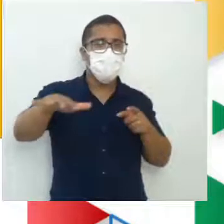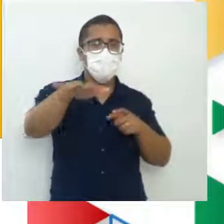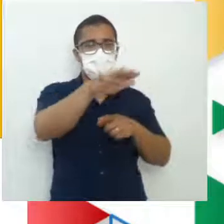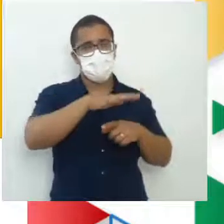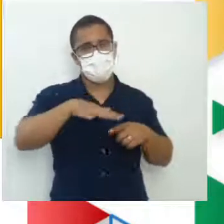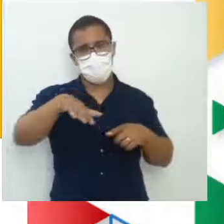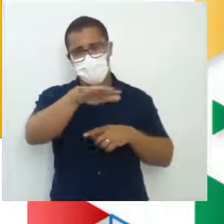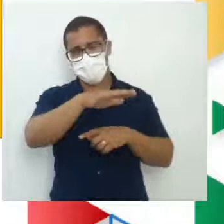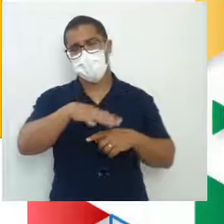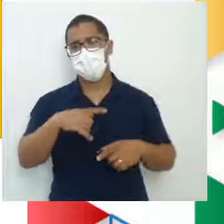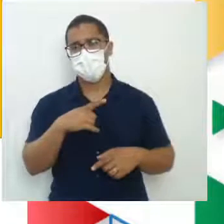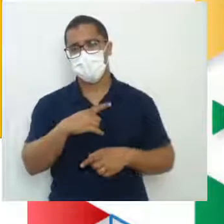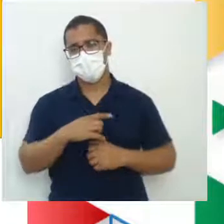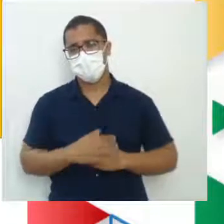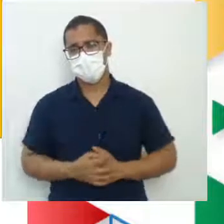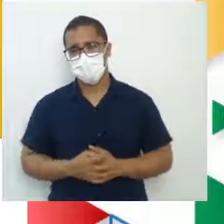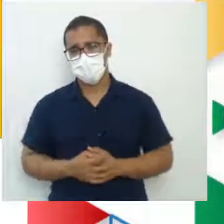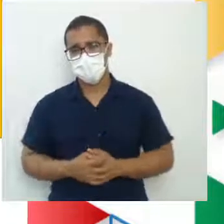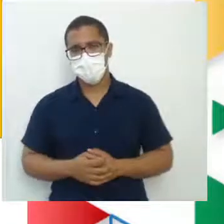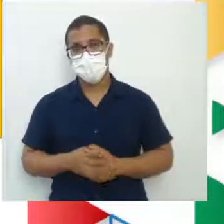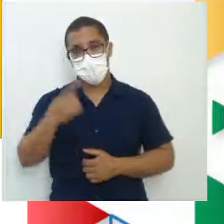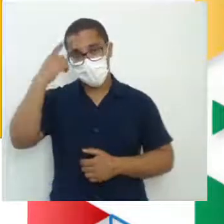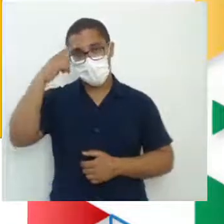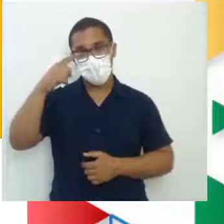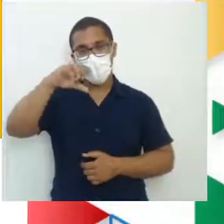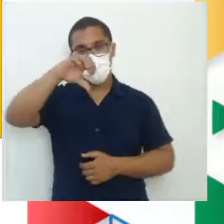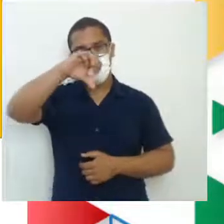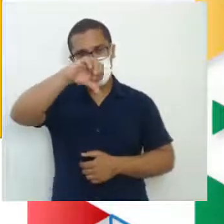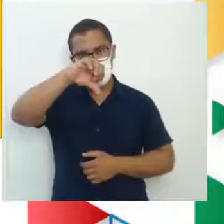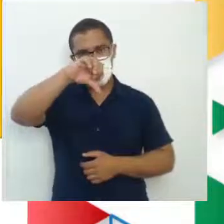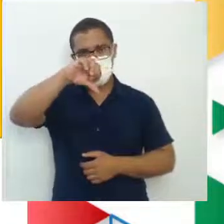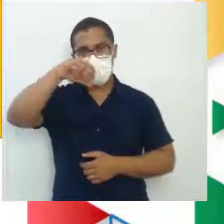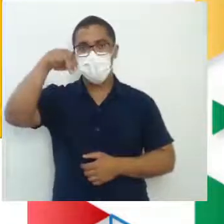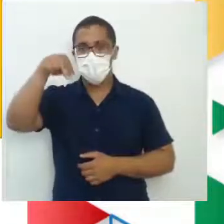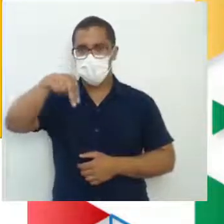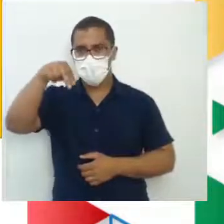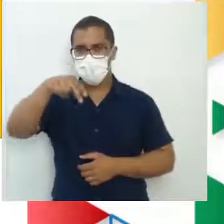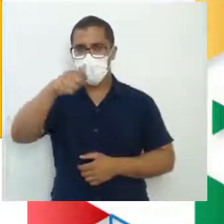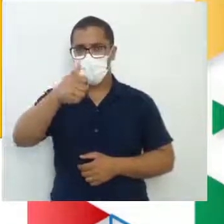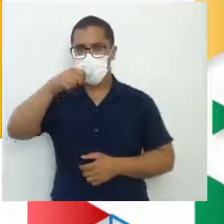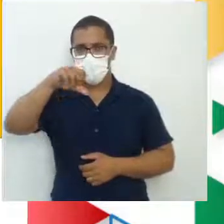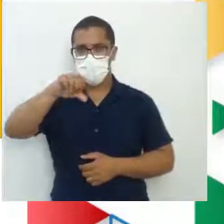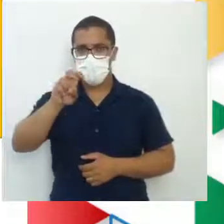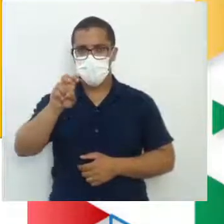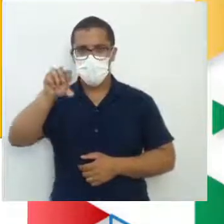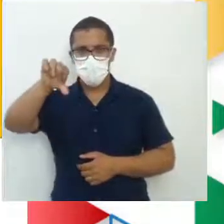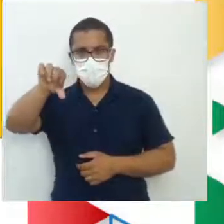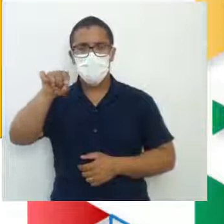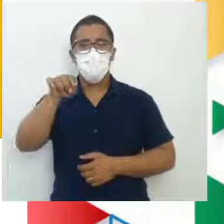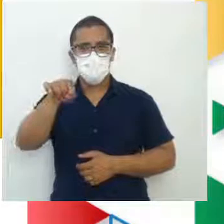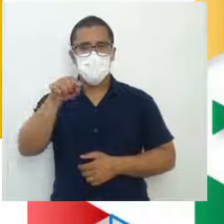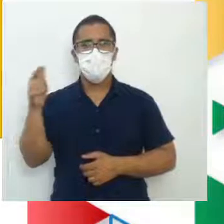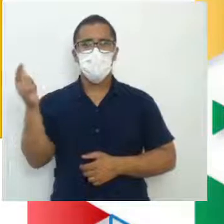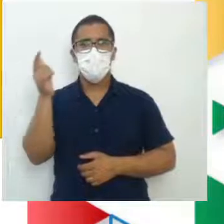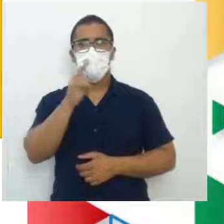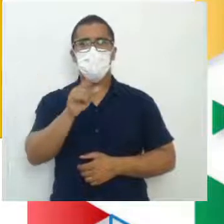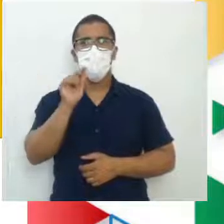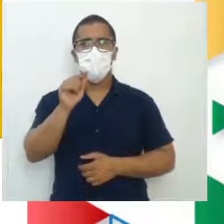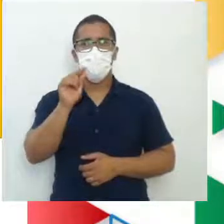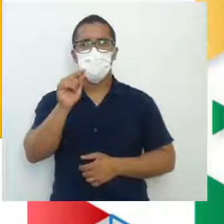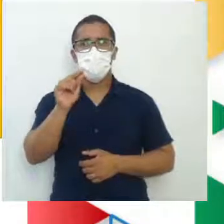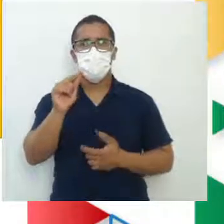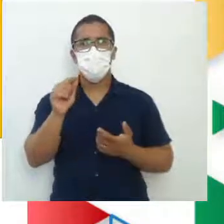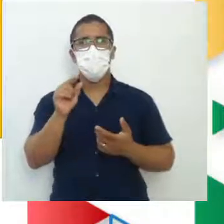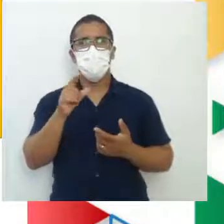tinha uma missão, não é? Em 9 de novembro de 59, tia Neiva ingressou na alta magia de Nosso Senhor Jesus